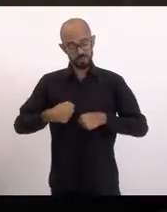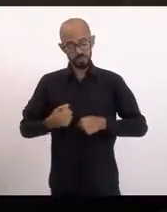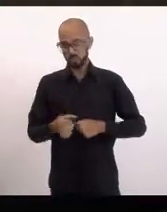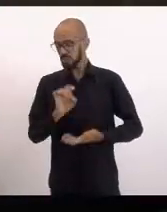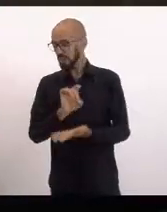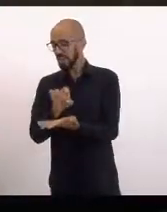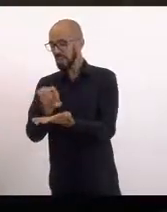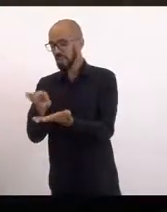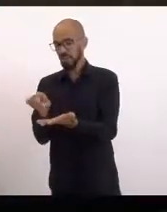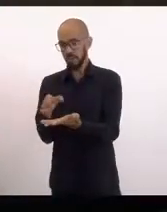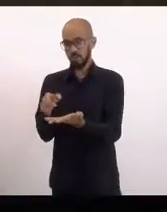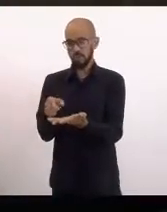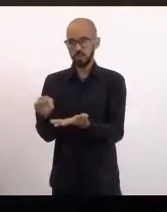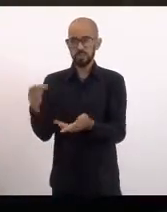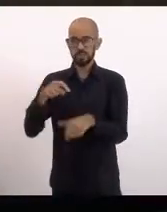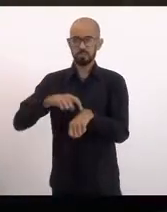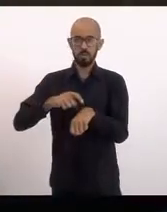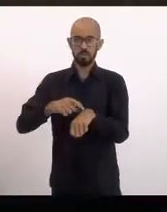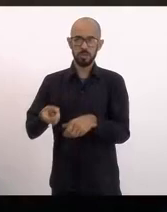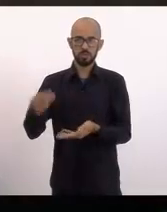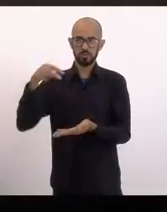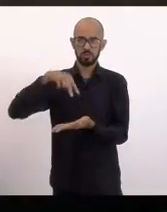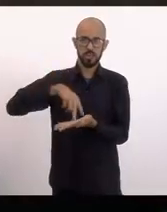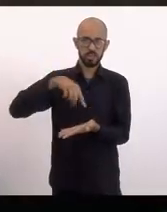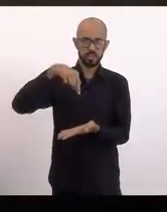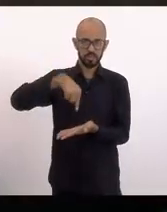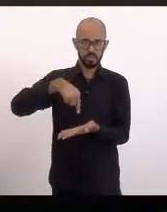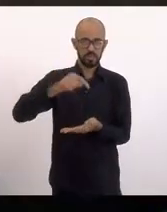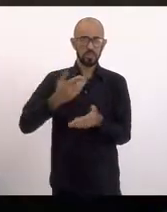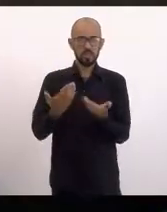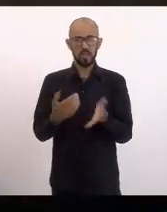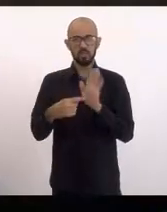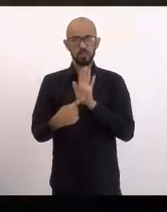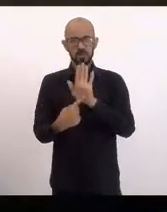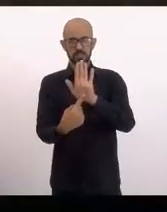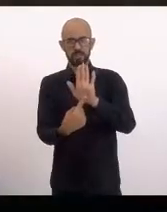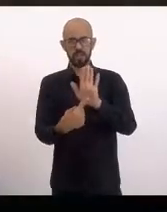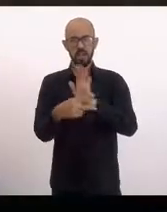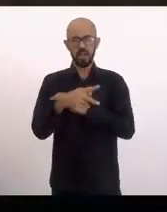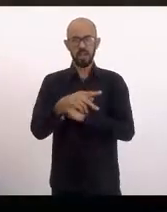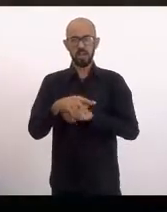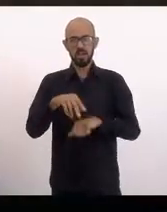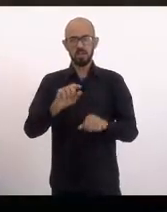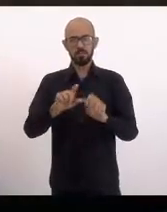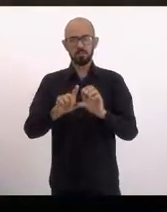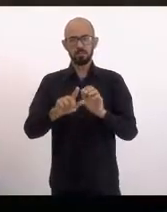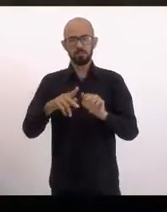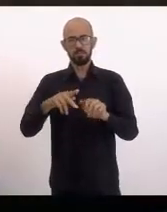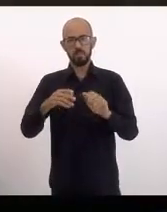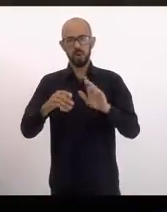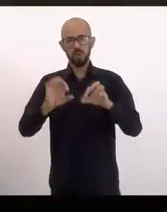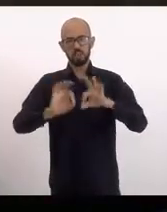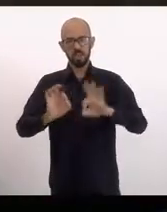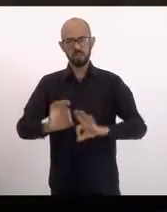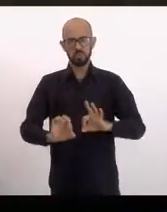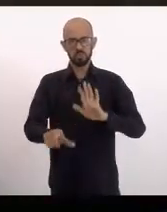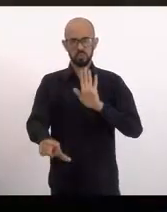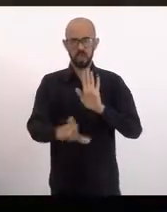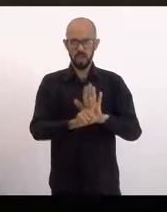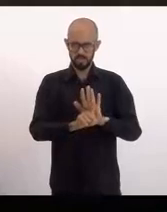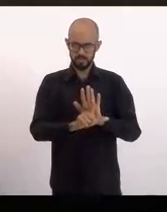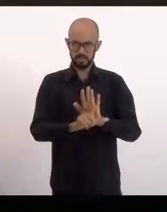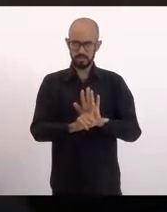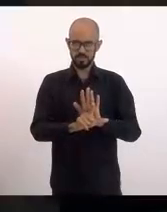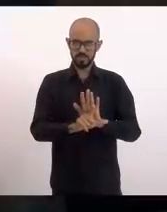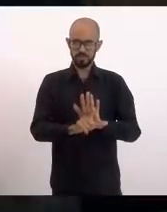estarei, quero apresentar projetos para que possam ajudar o nosso Estado. Senhor presidente, conte comigo, nobres vereadores,